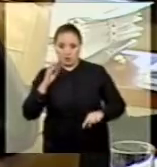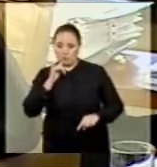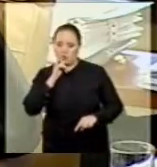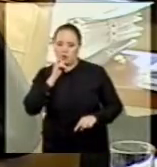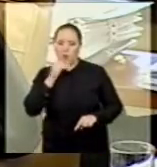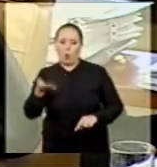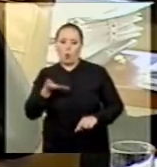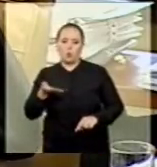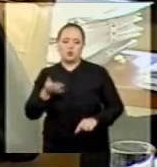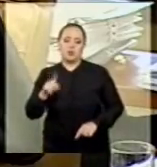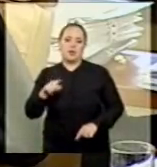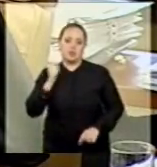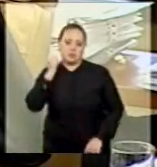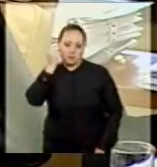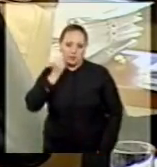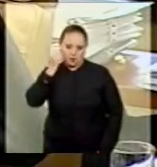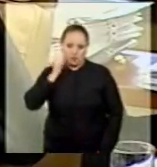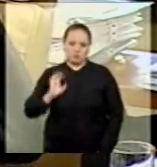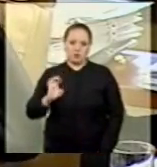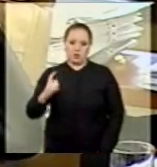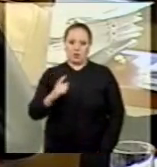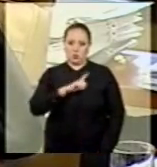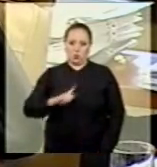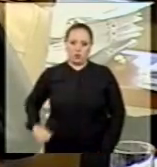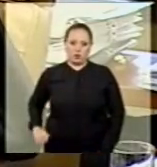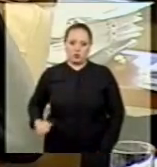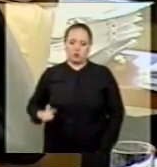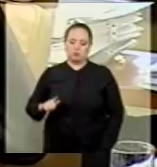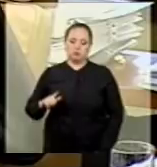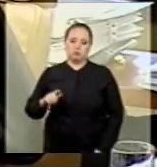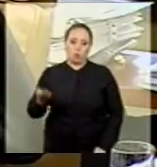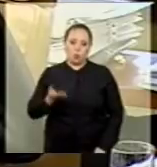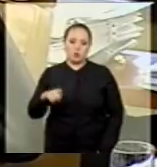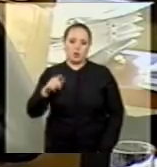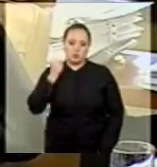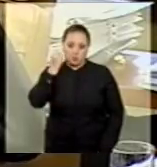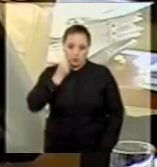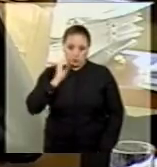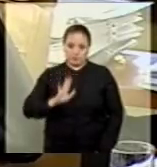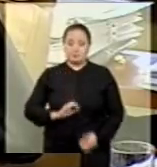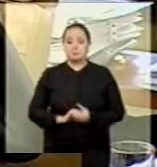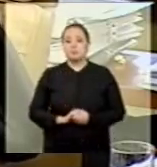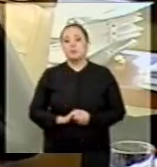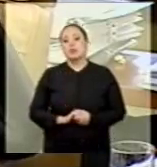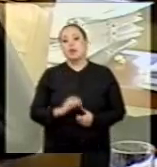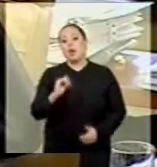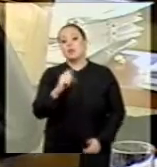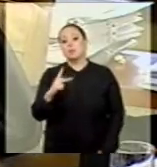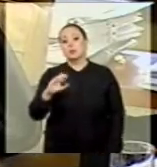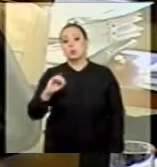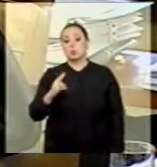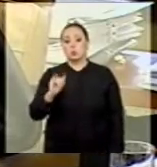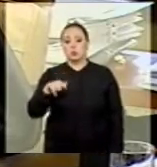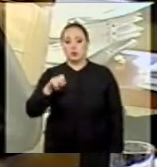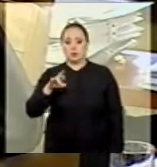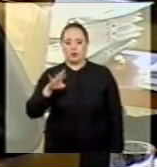por exemplo, senador da República. É muito comum ex-governadores virarem senadores. E o inquérito ou ação penal, em razão